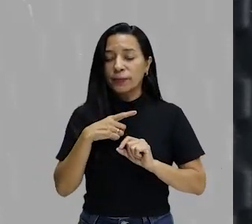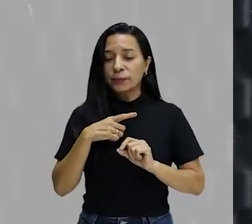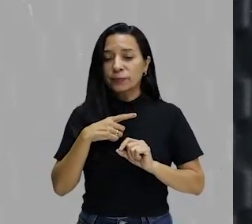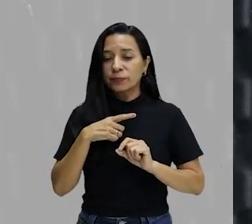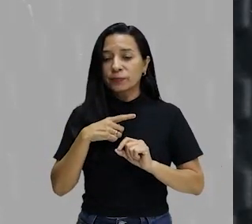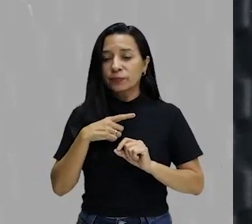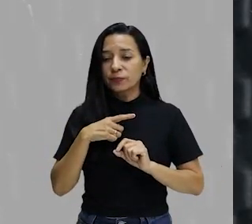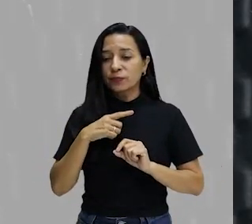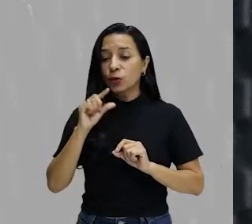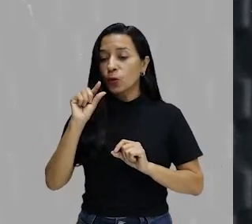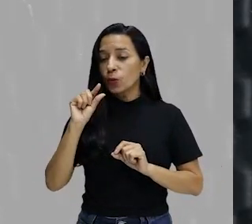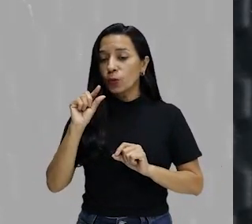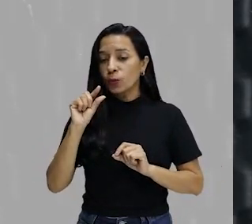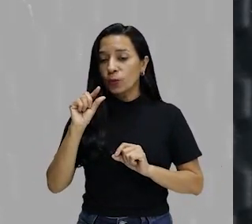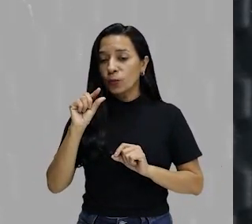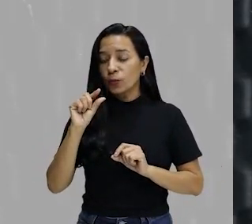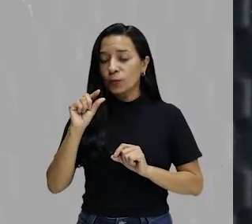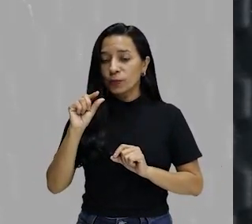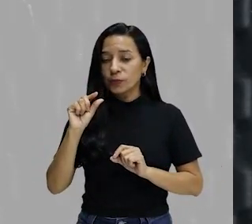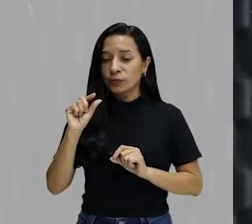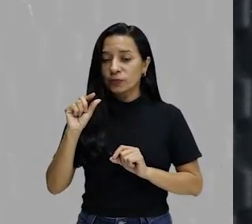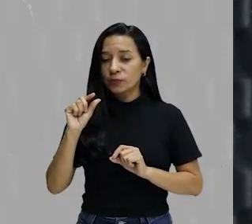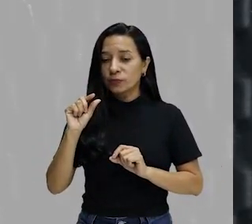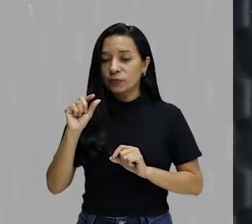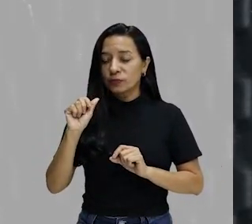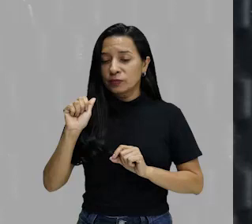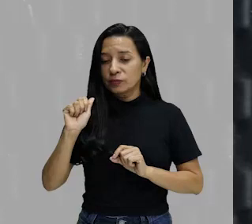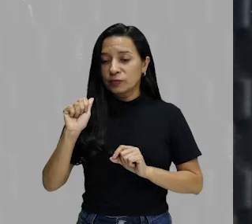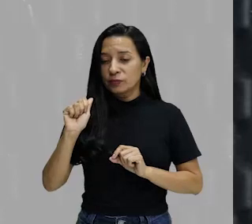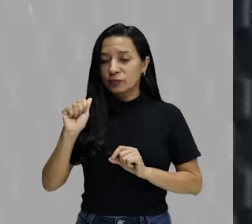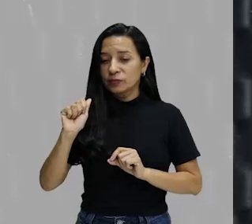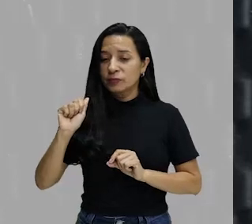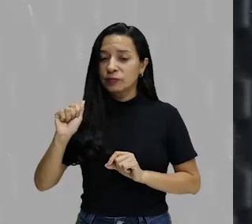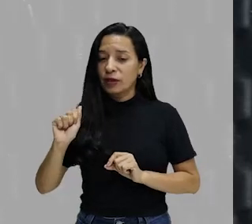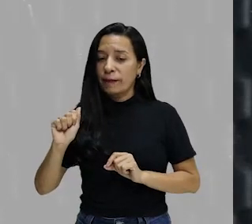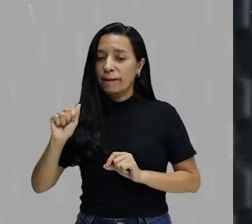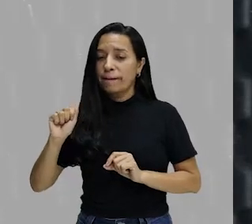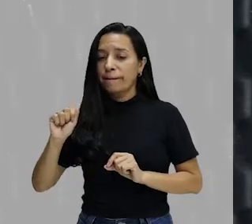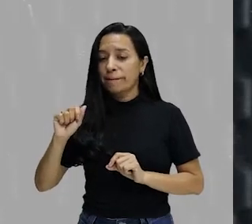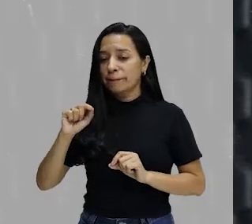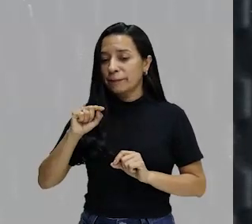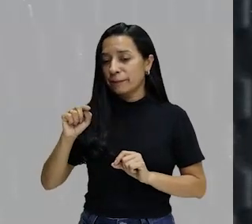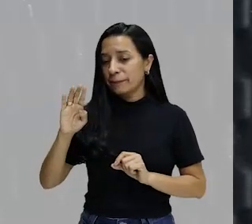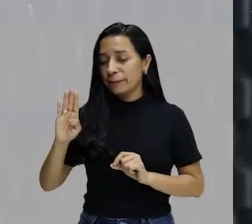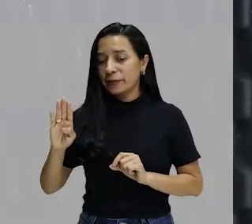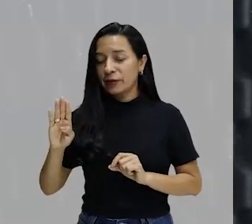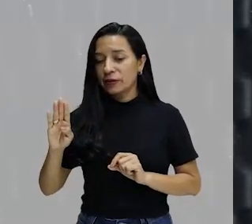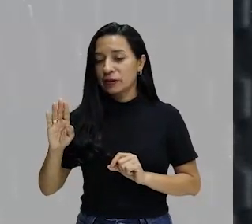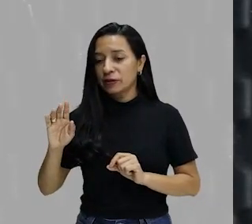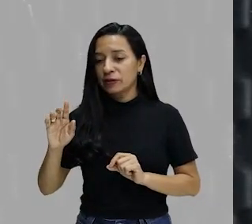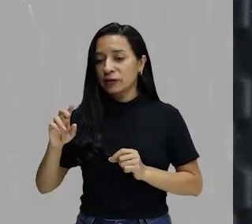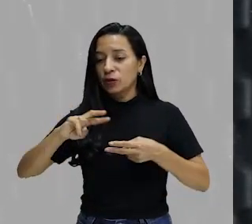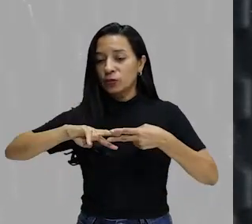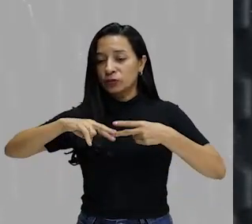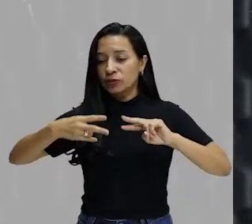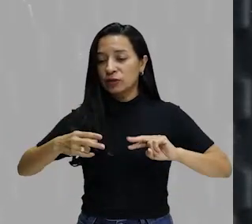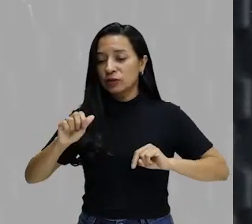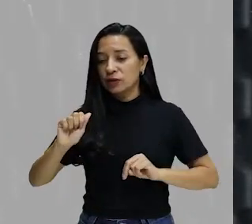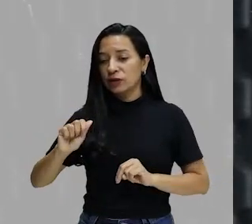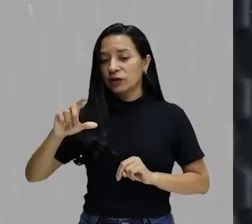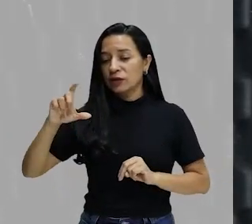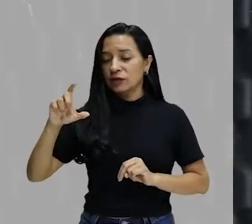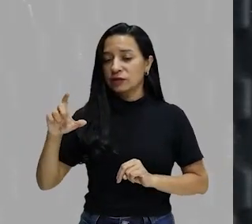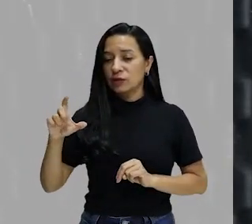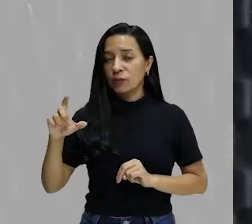um alelo dominante do gene A e pelo menos um alelo dominante do gene B. O gene azão,